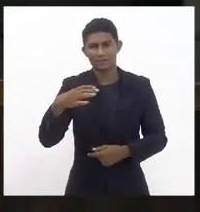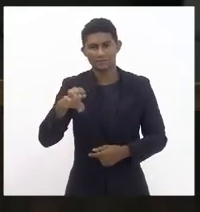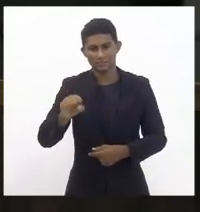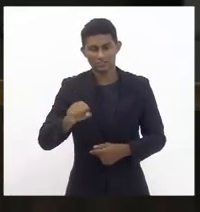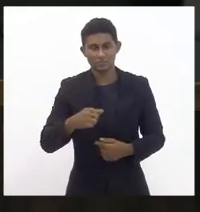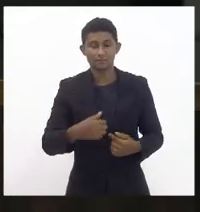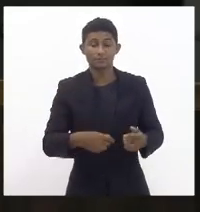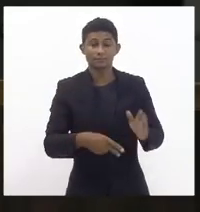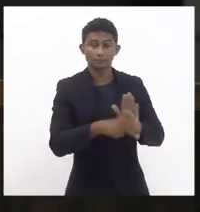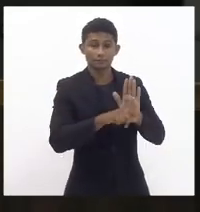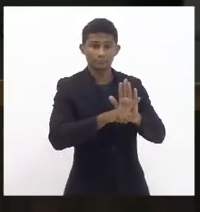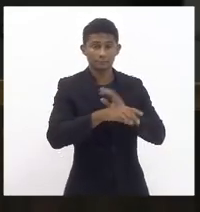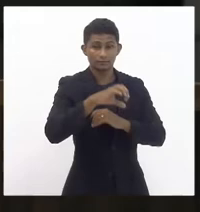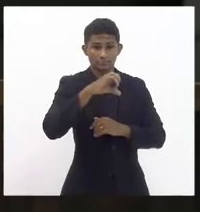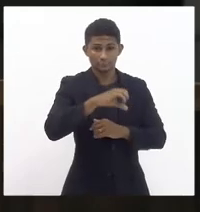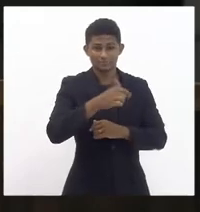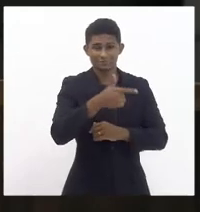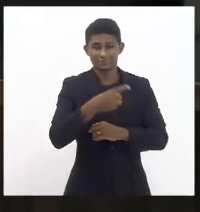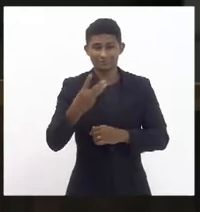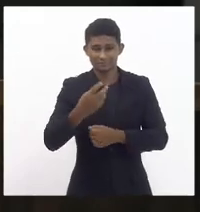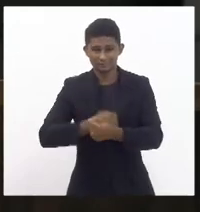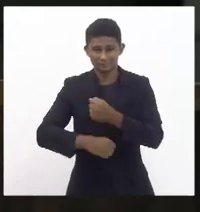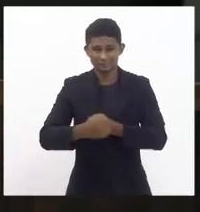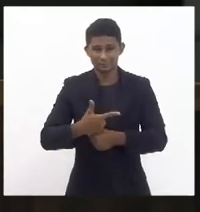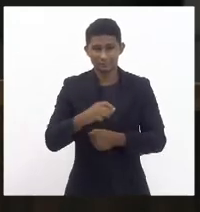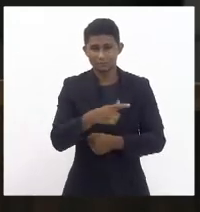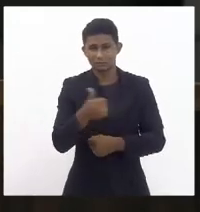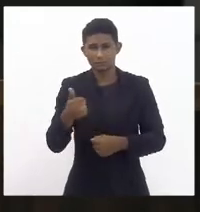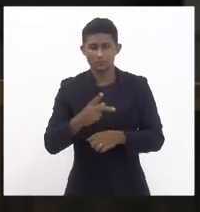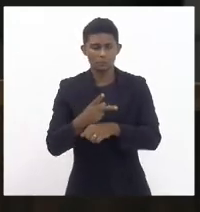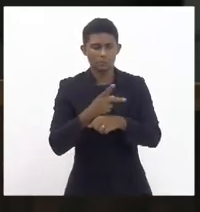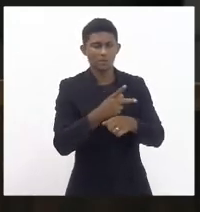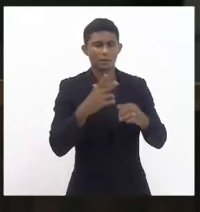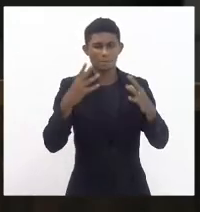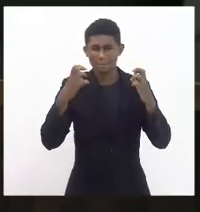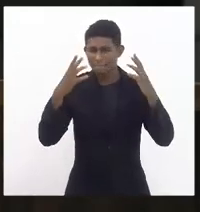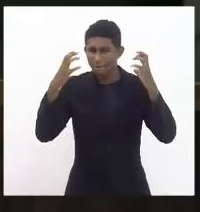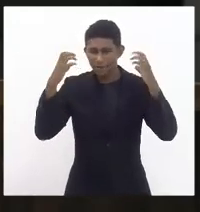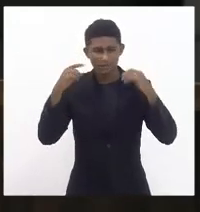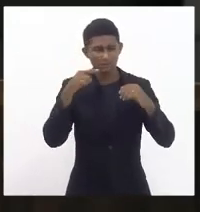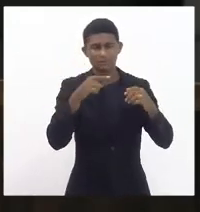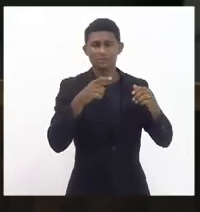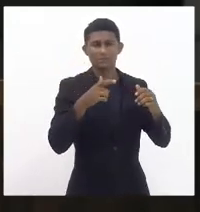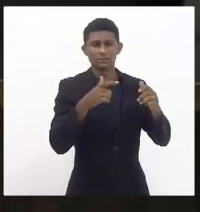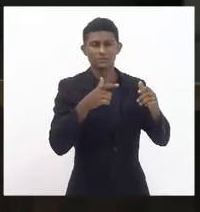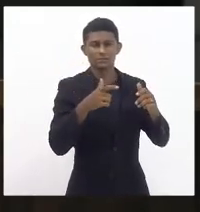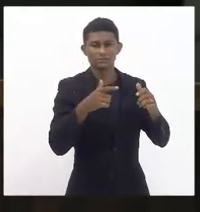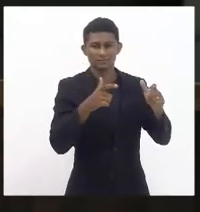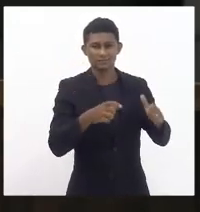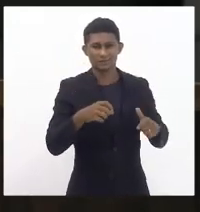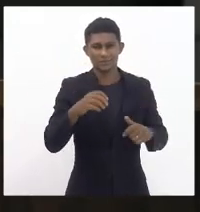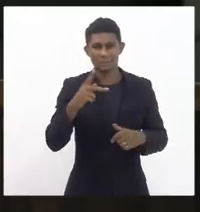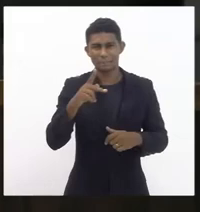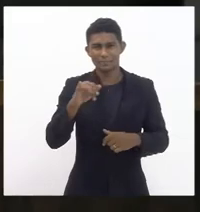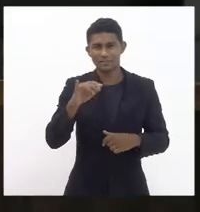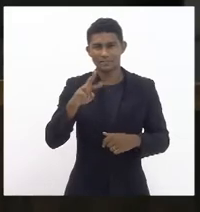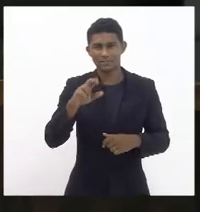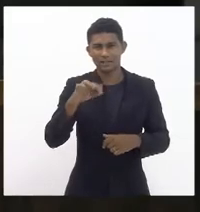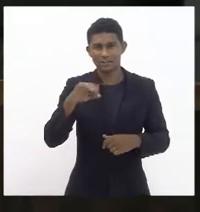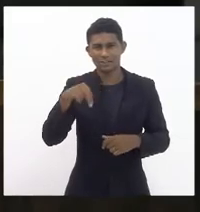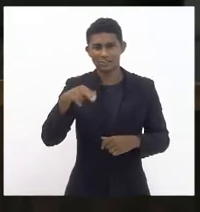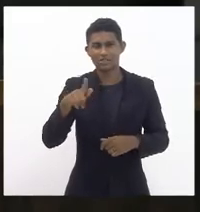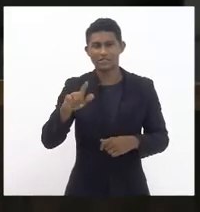solução 923 21 de altura deputada Renata concede prêmio Mariele ao núcleo Piratininga de comunicação parte da comissão de normas